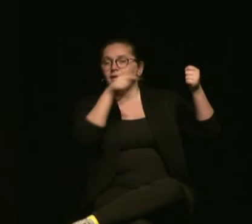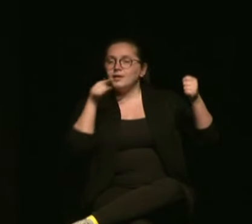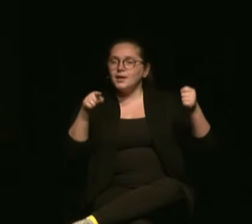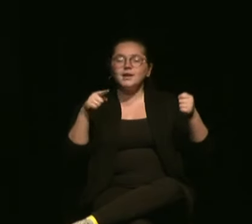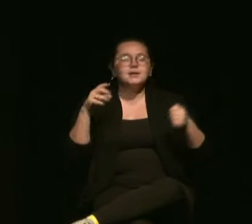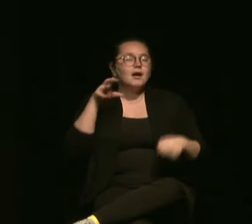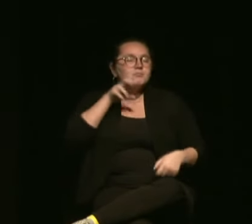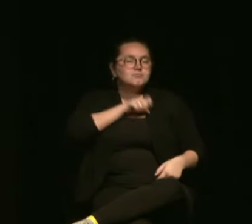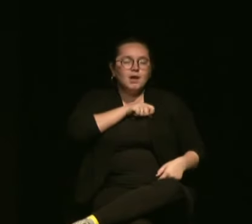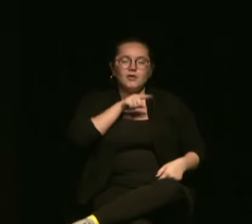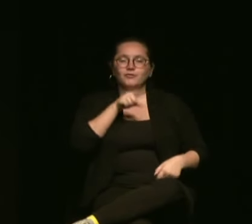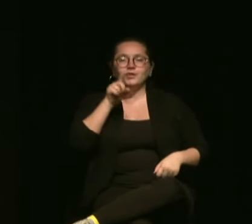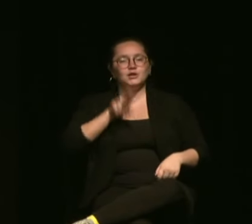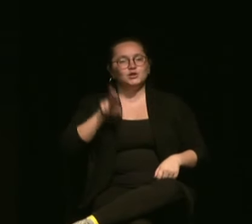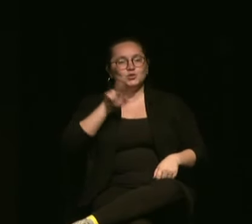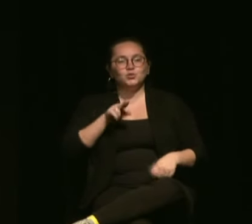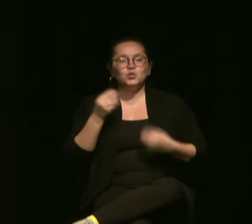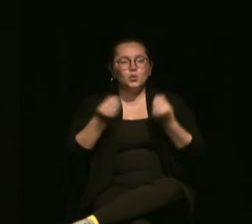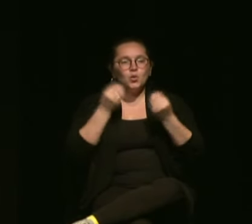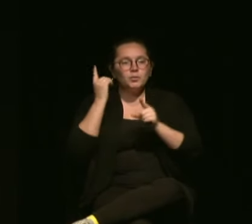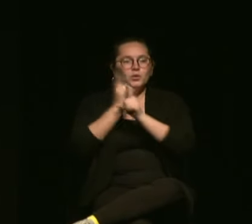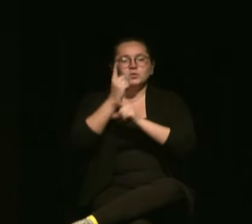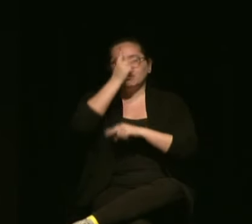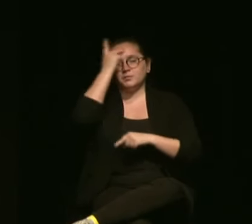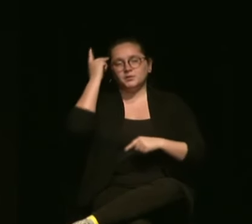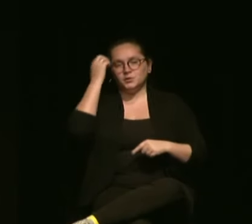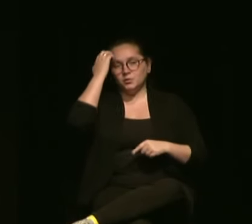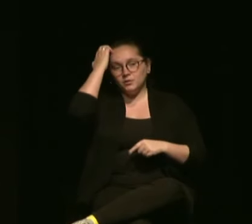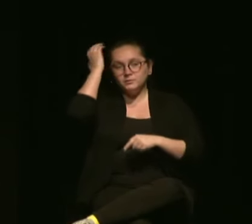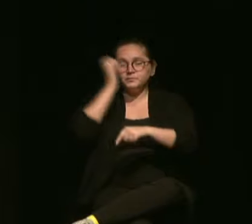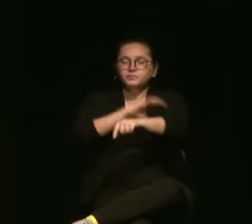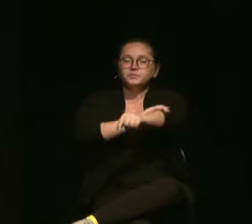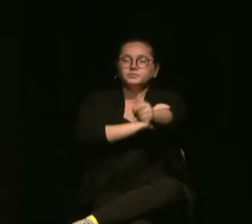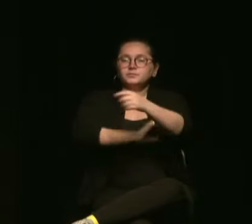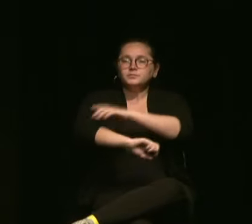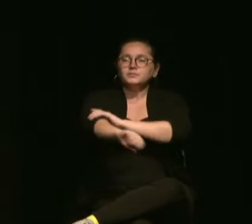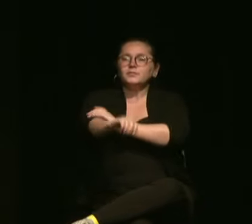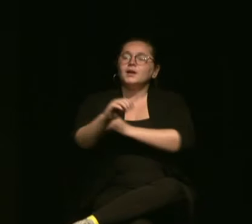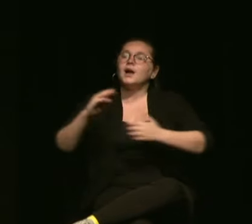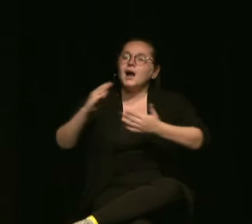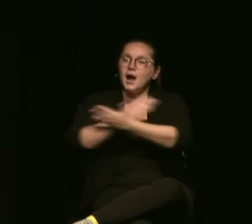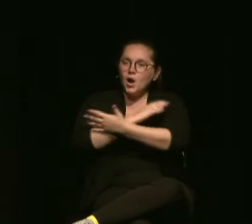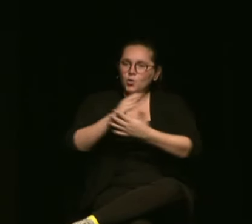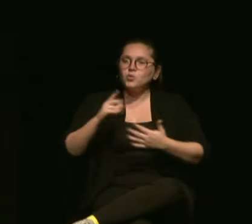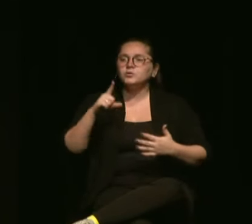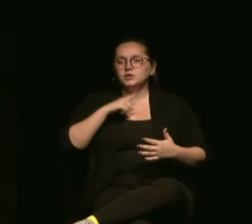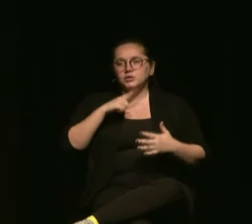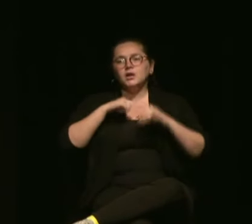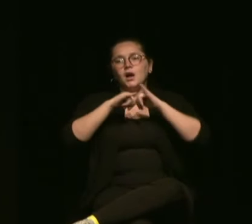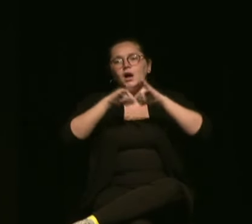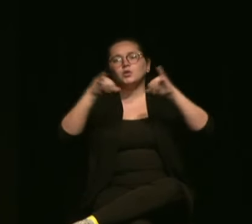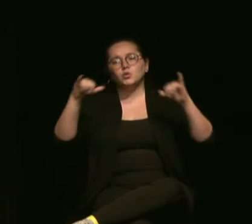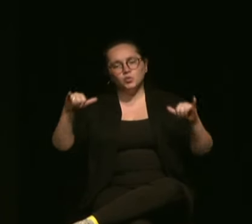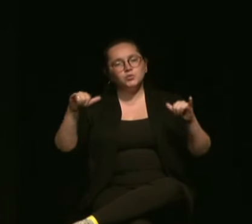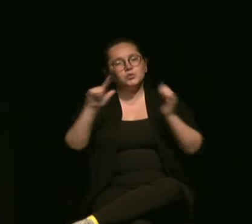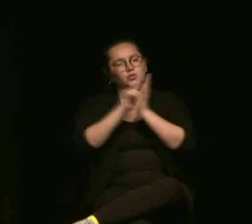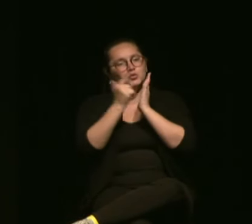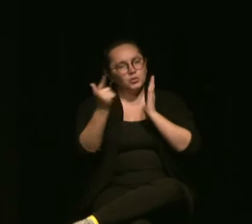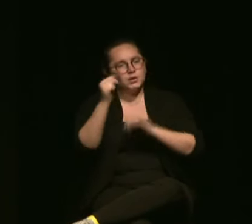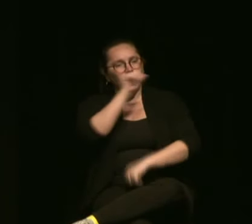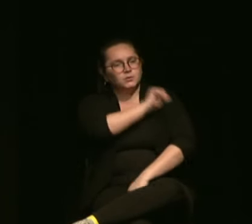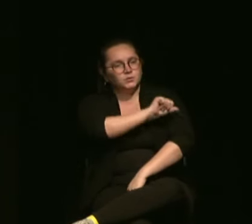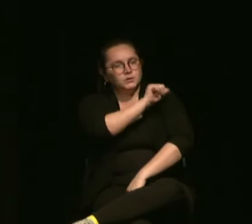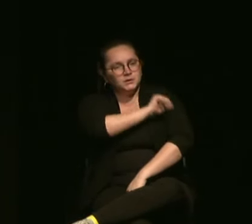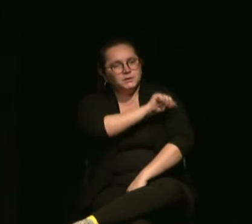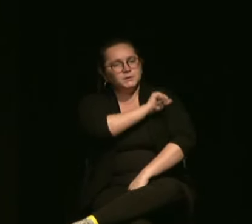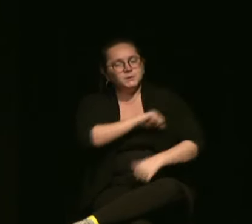ele adorava esses mecanismos de conseguir os personagens. Alguns personagens eram conseguidos publicando anúncios em jornais populares do Rio de Janeiro.